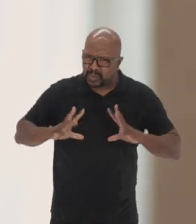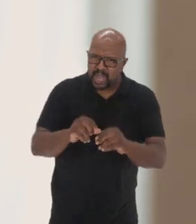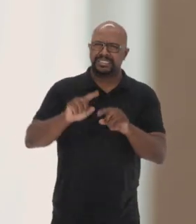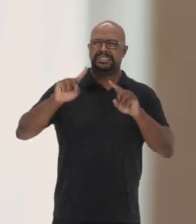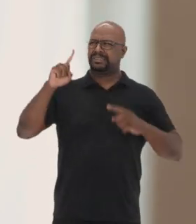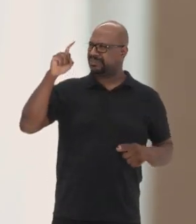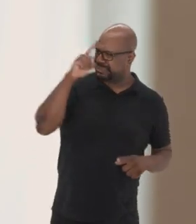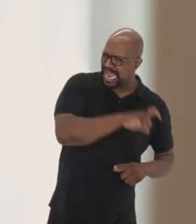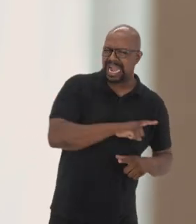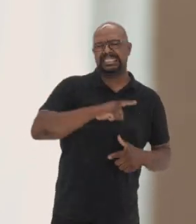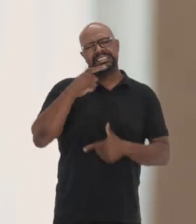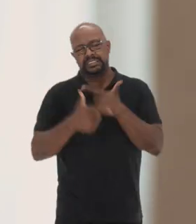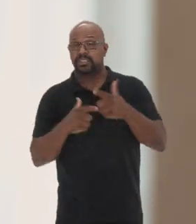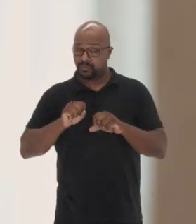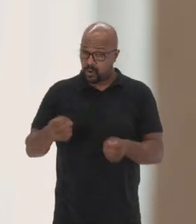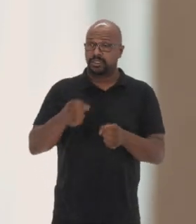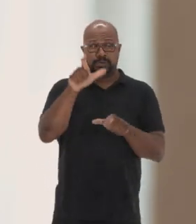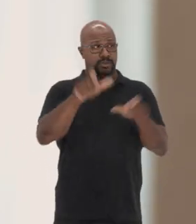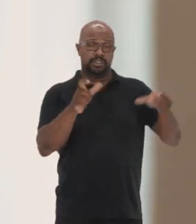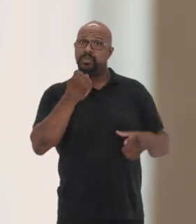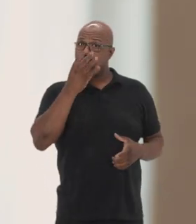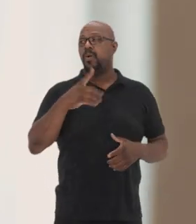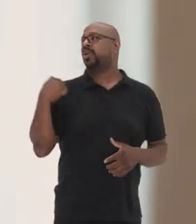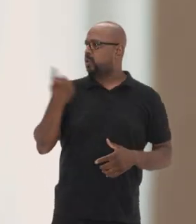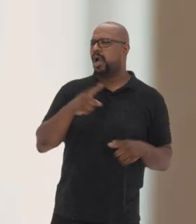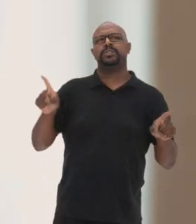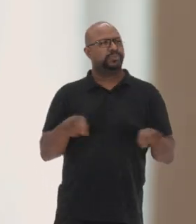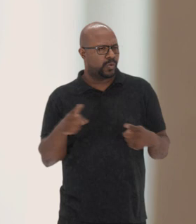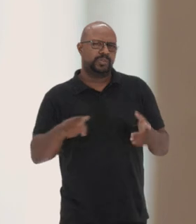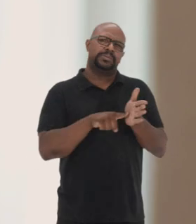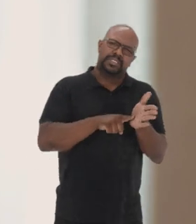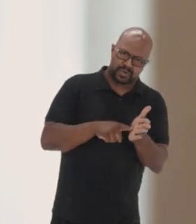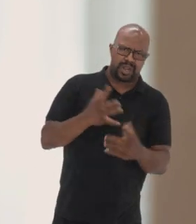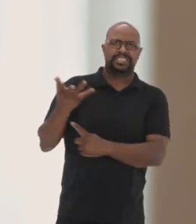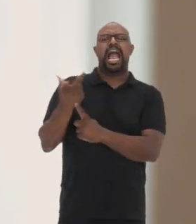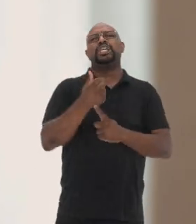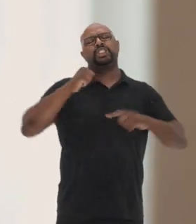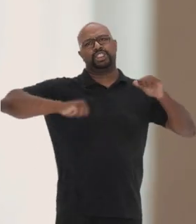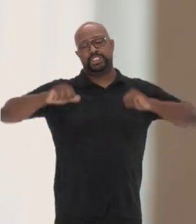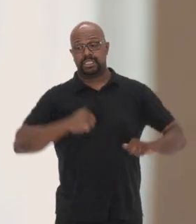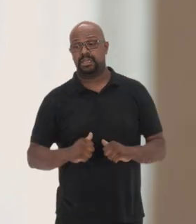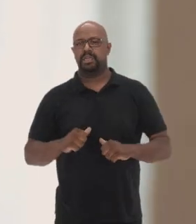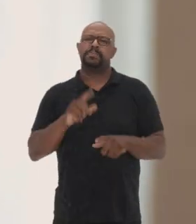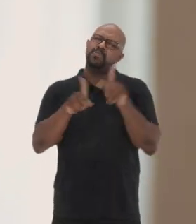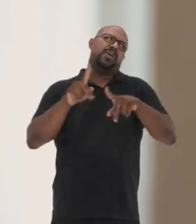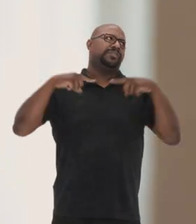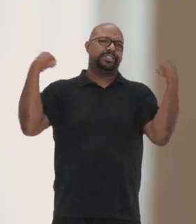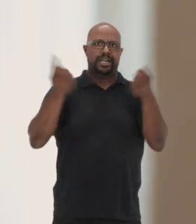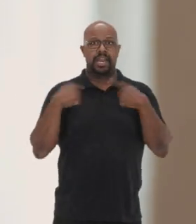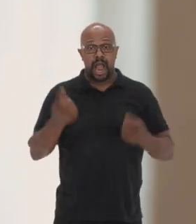dificuldades e através do esforço de muita gente boa nós músicos pesquisadores artistas e claro povo em geral